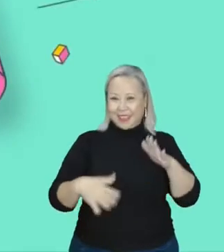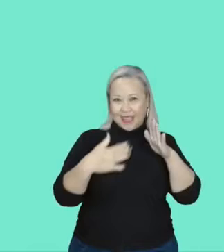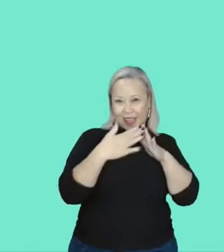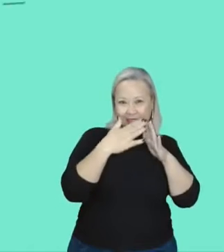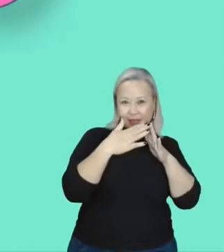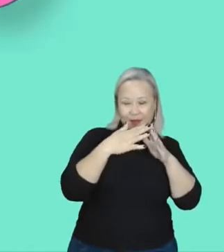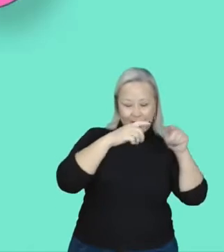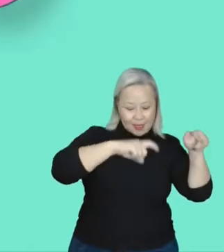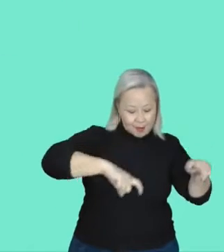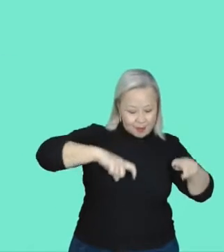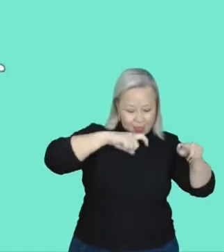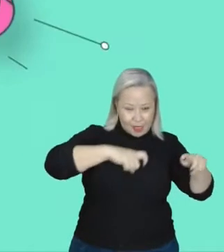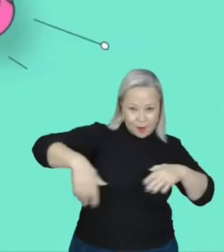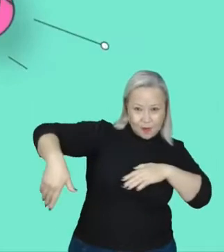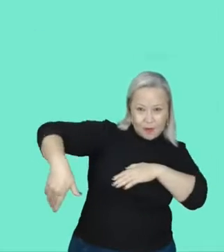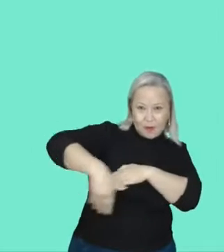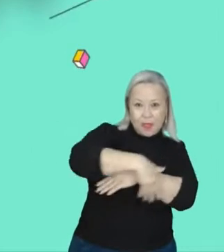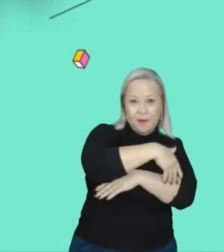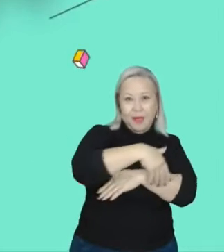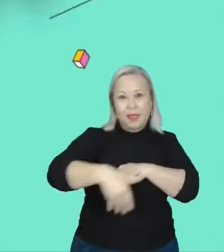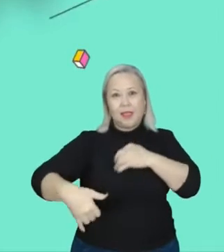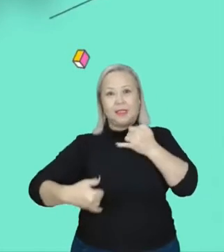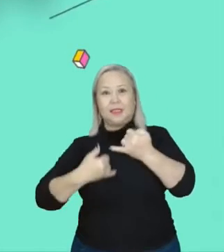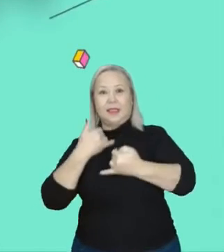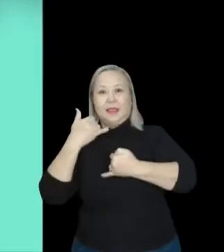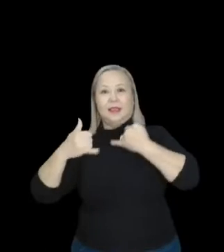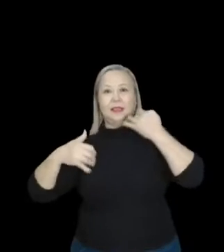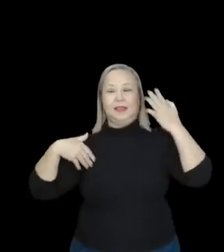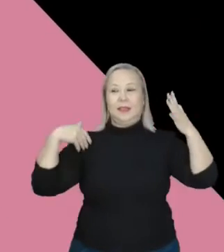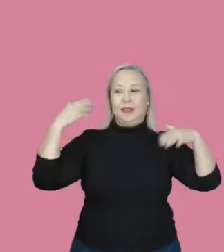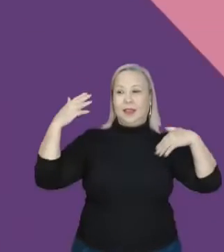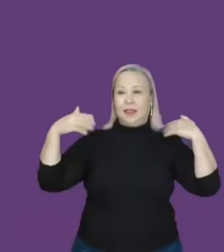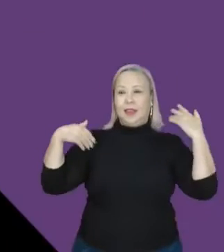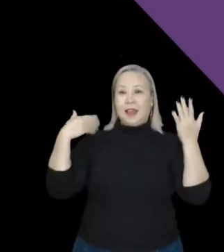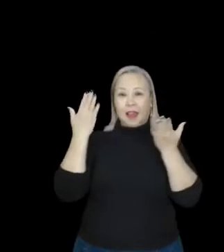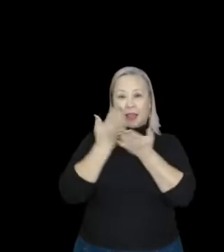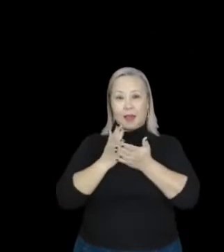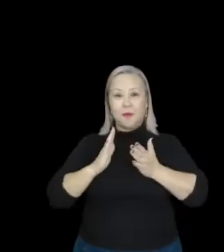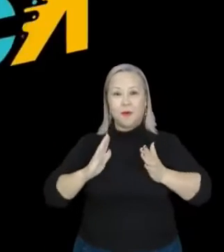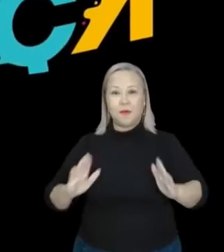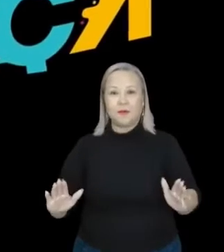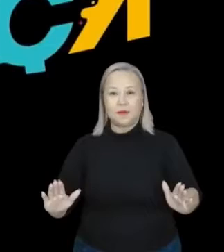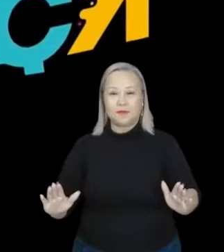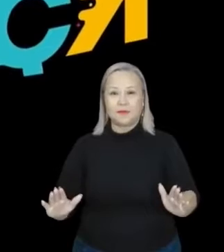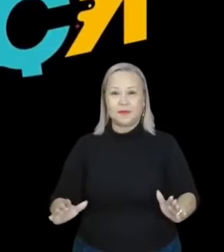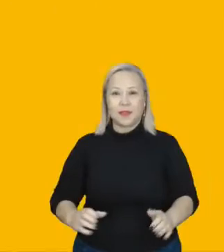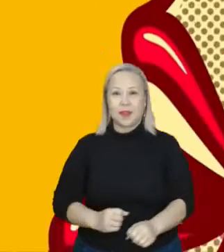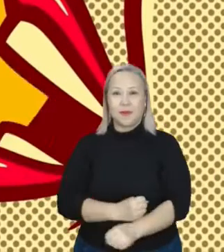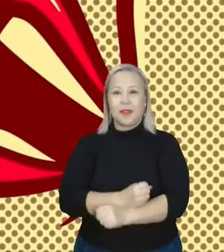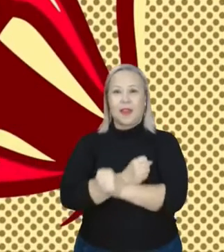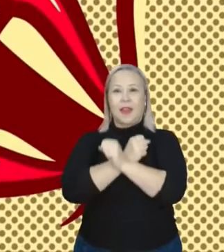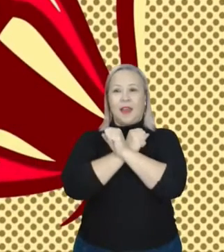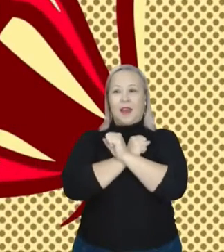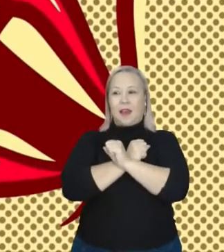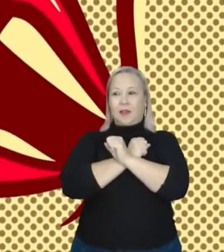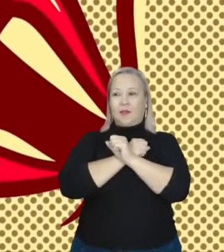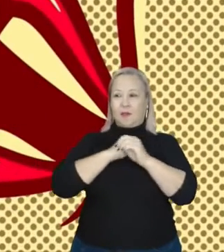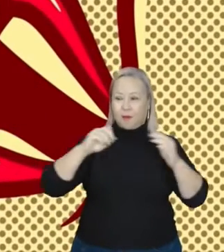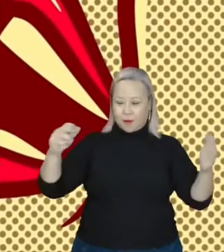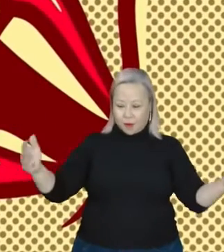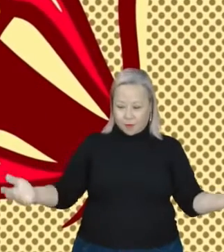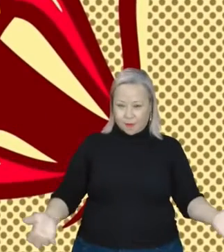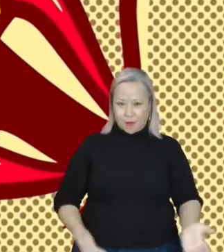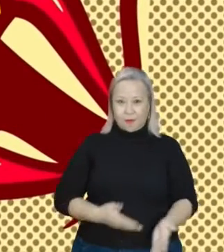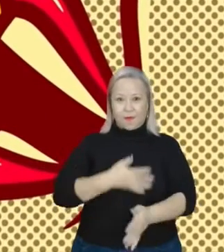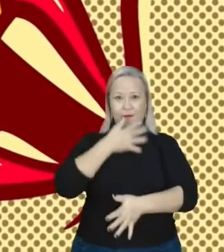Seja em casa, no campo, na rua ou na praça, chega de mordaça,